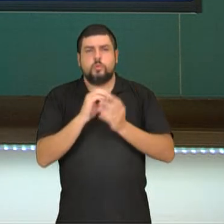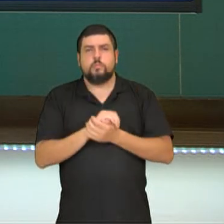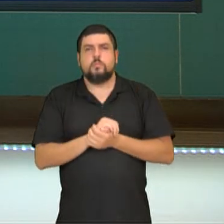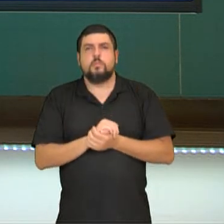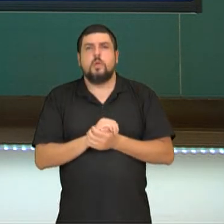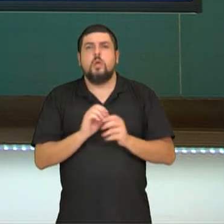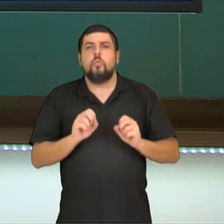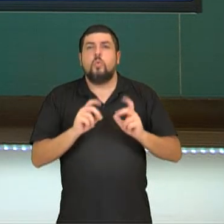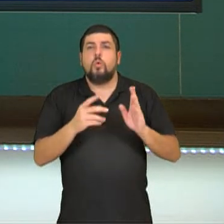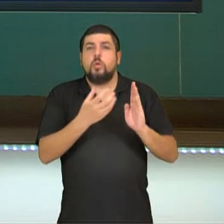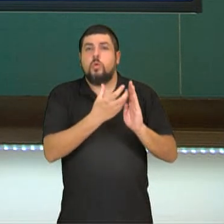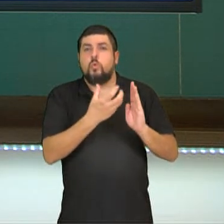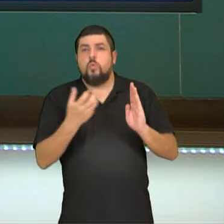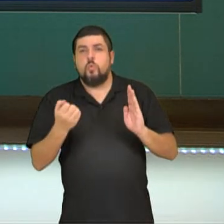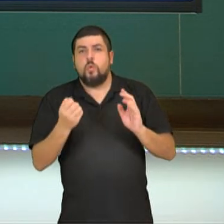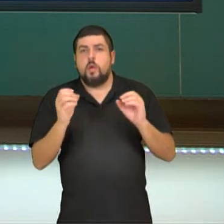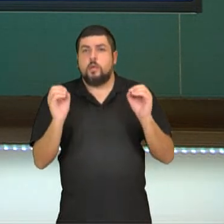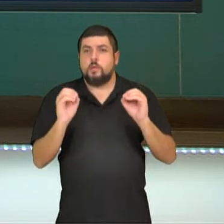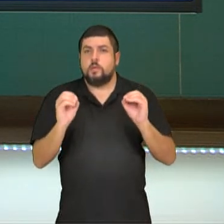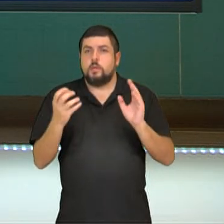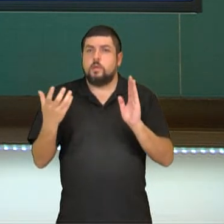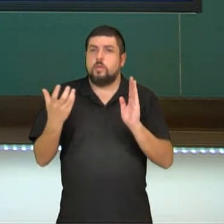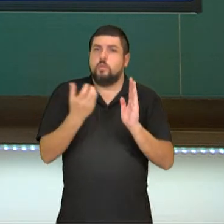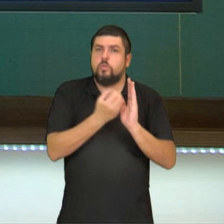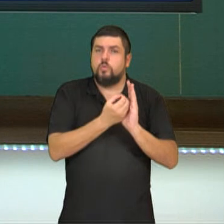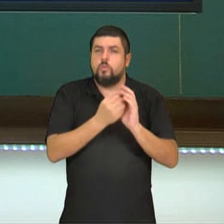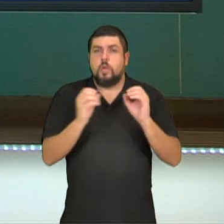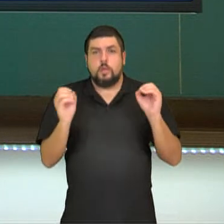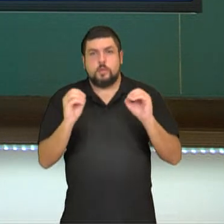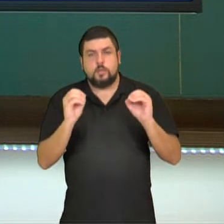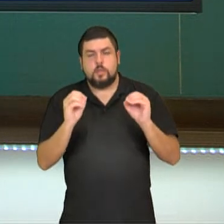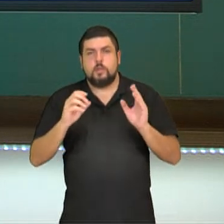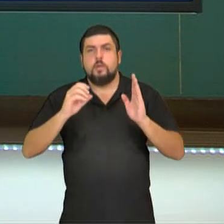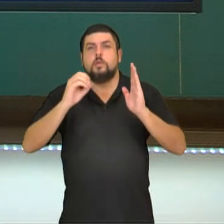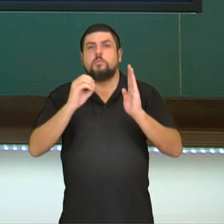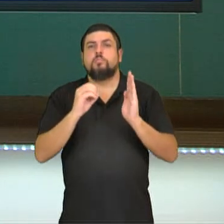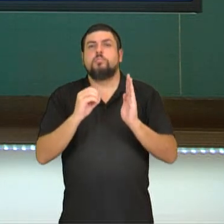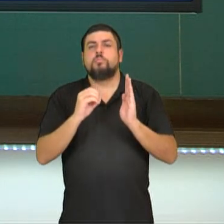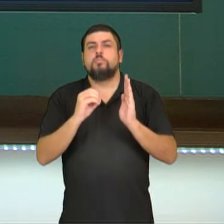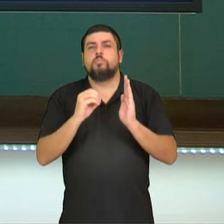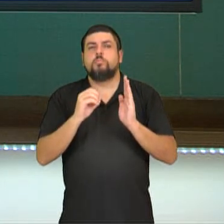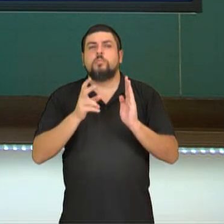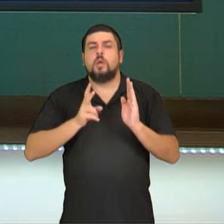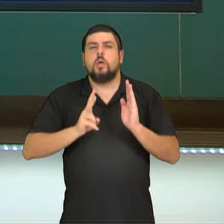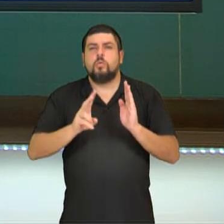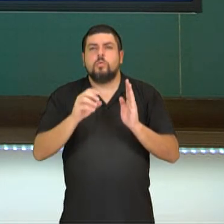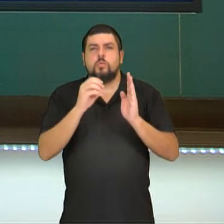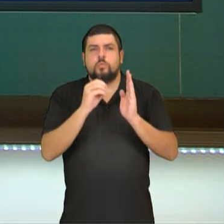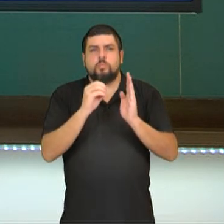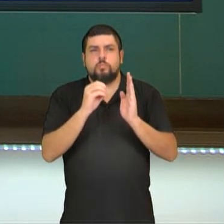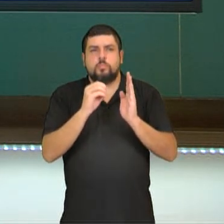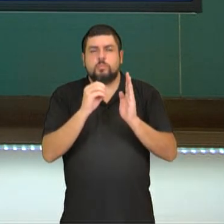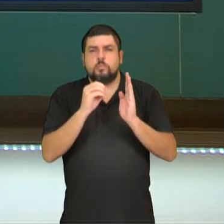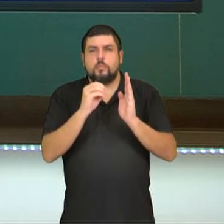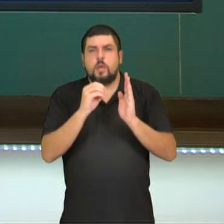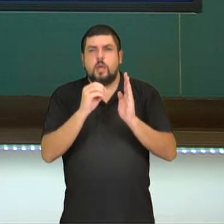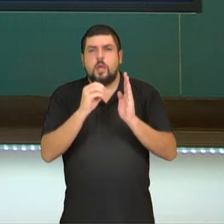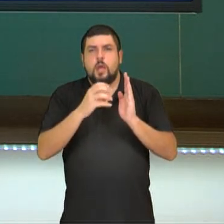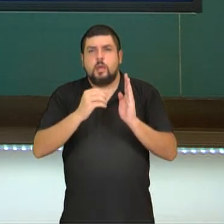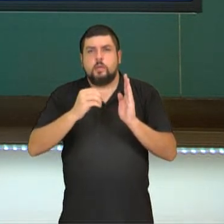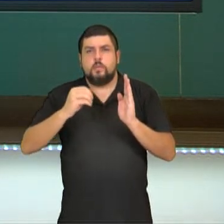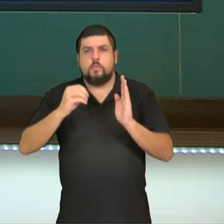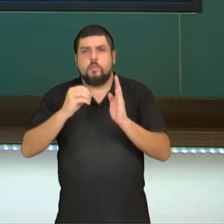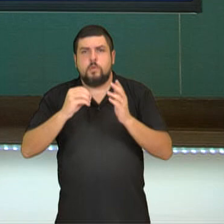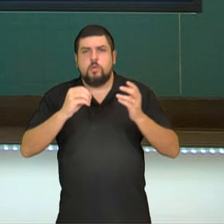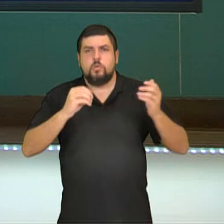carga, posso cortar a ligação terra, cortou a ligação terra, essas cargas aqui continuam neutralizadas pelo corpo indutor, tiro o corpo indutor